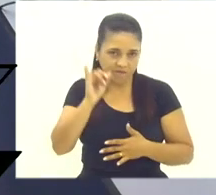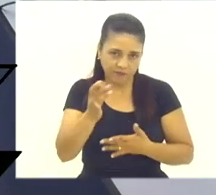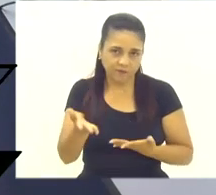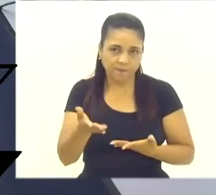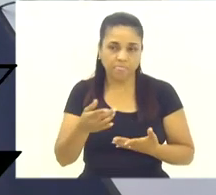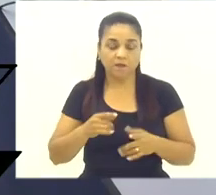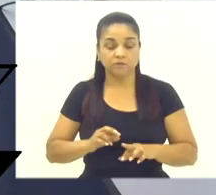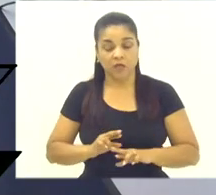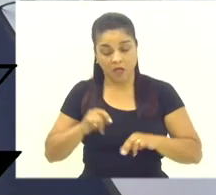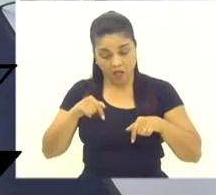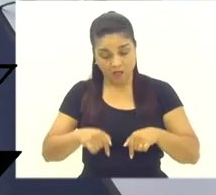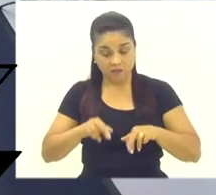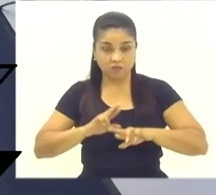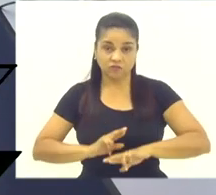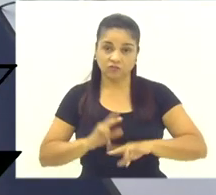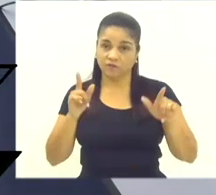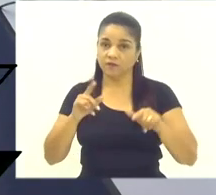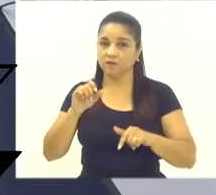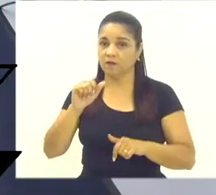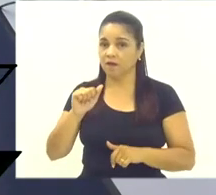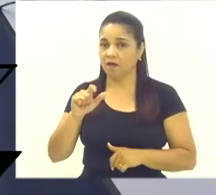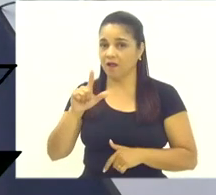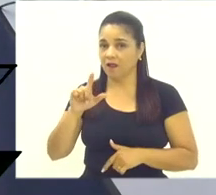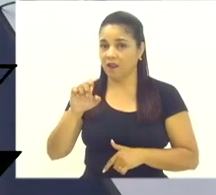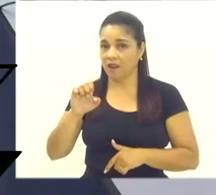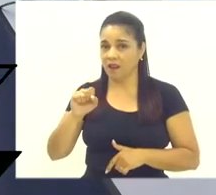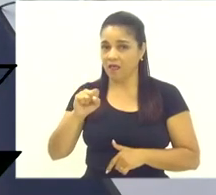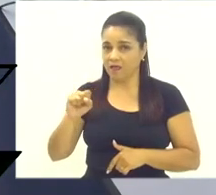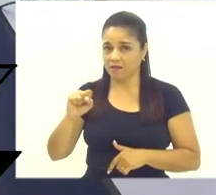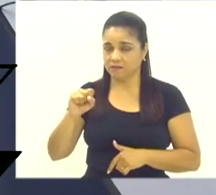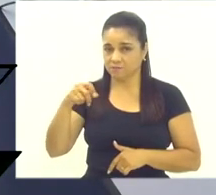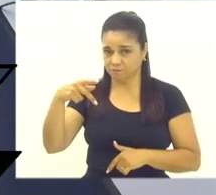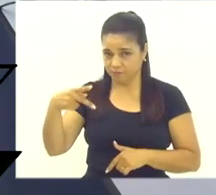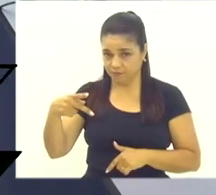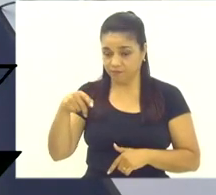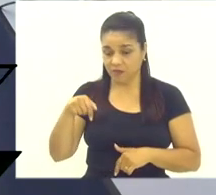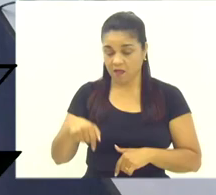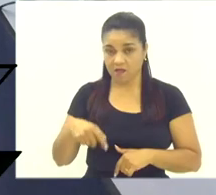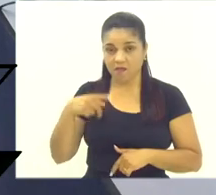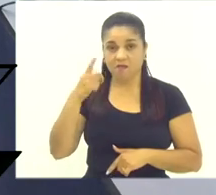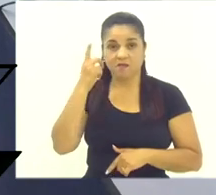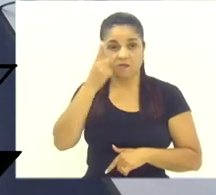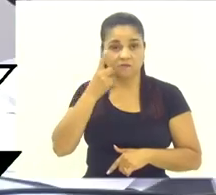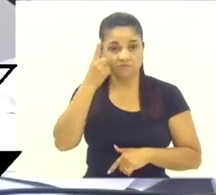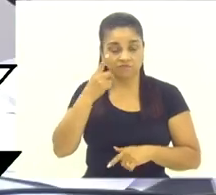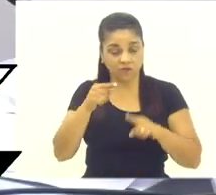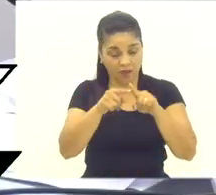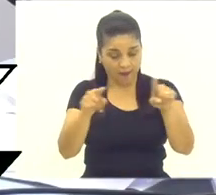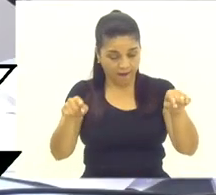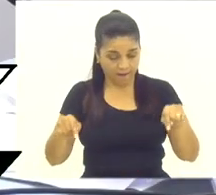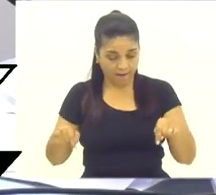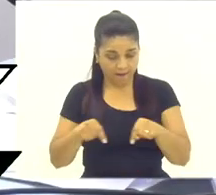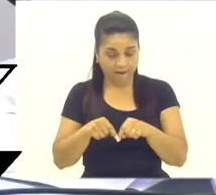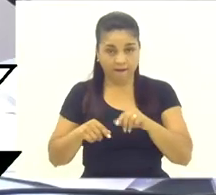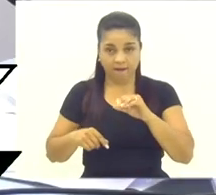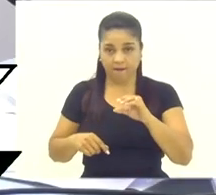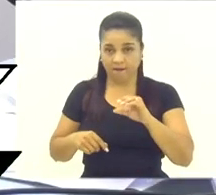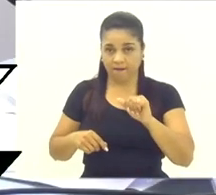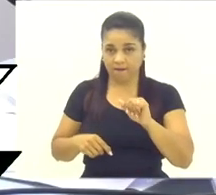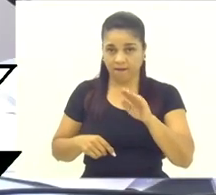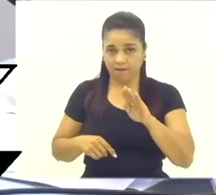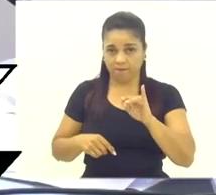da Leste porque os deputados têm uma verba de gabinete um pedaço